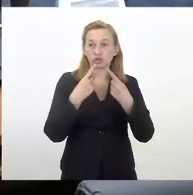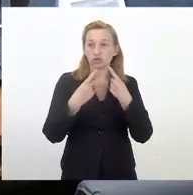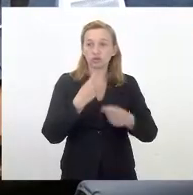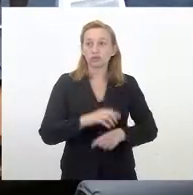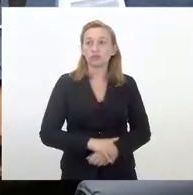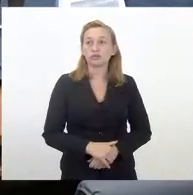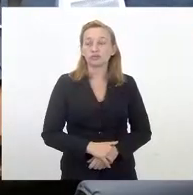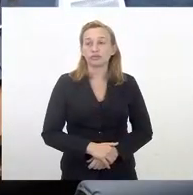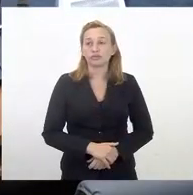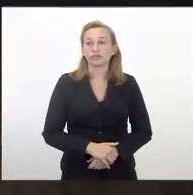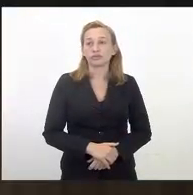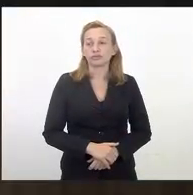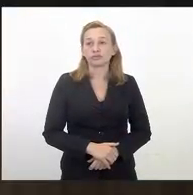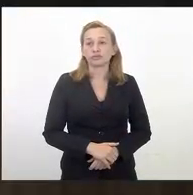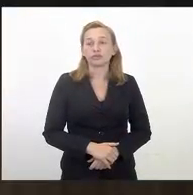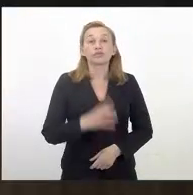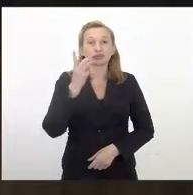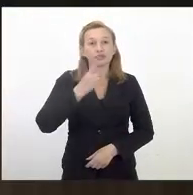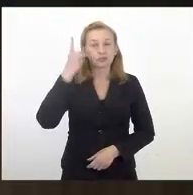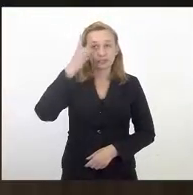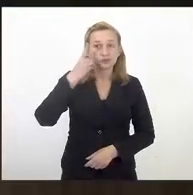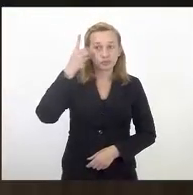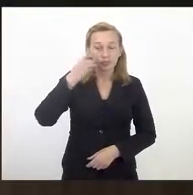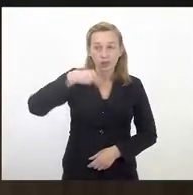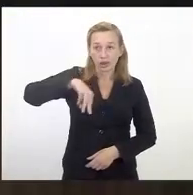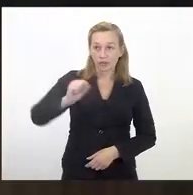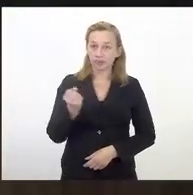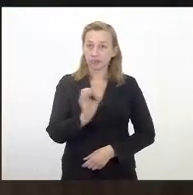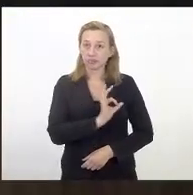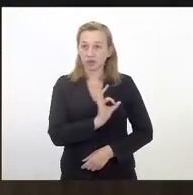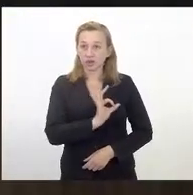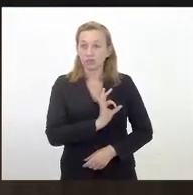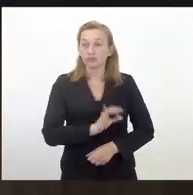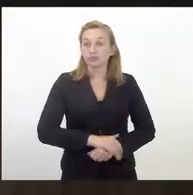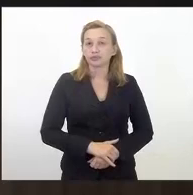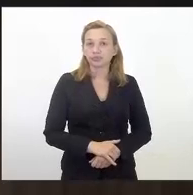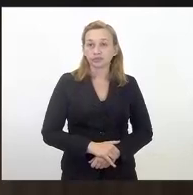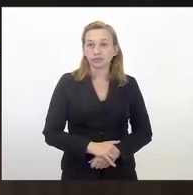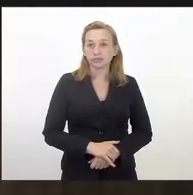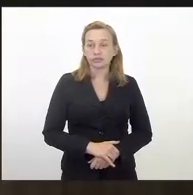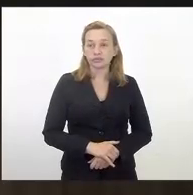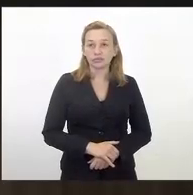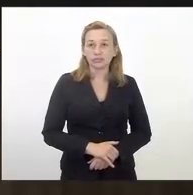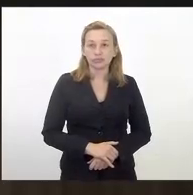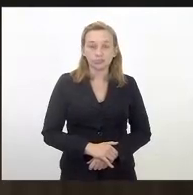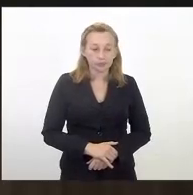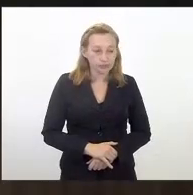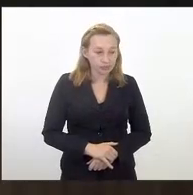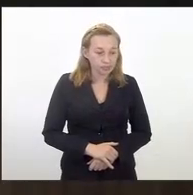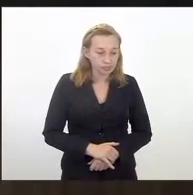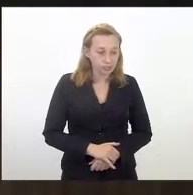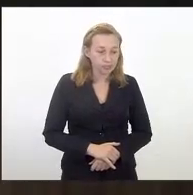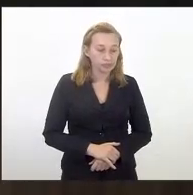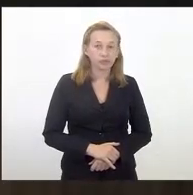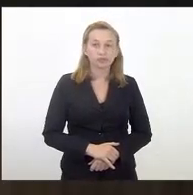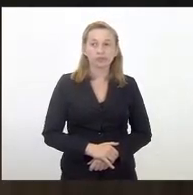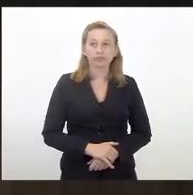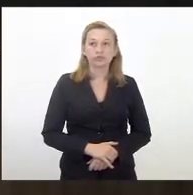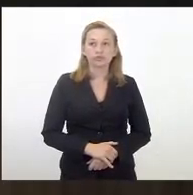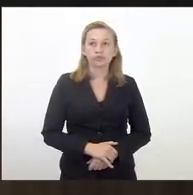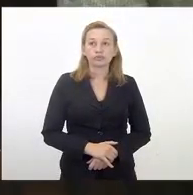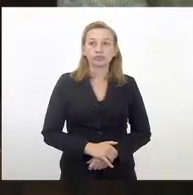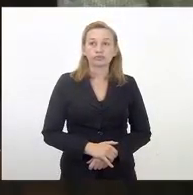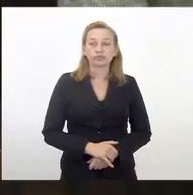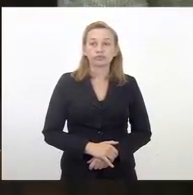rapidinho é só que a deputada Martha Rocha autorizou a coautoria no projeto 803 Ok vamos